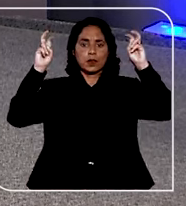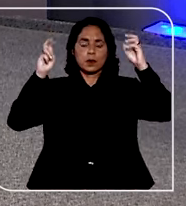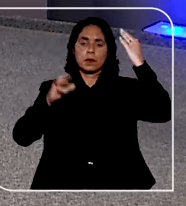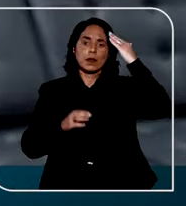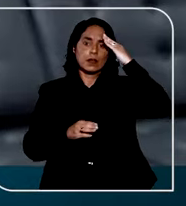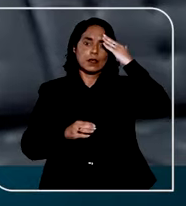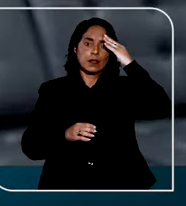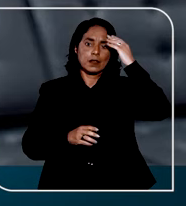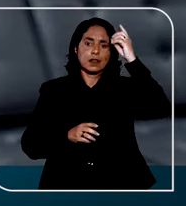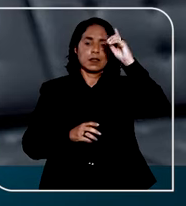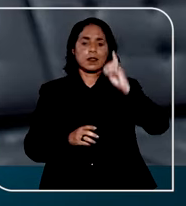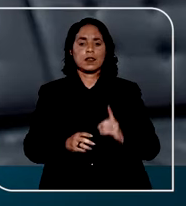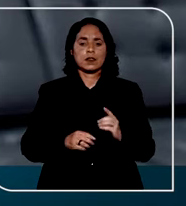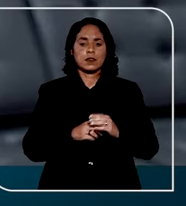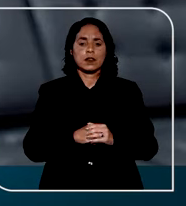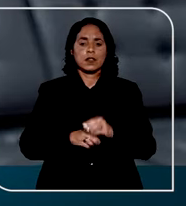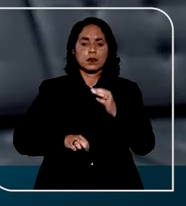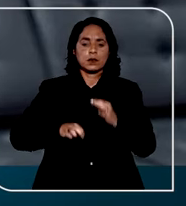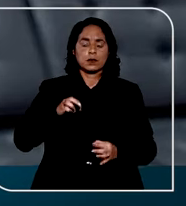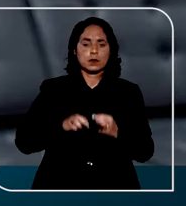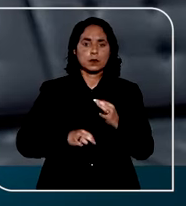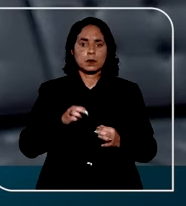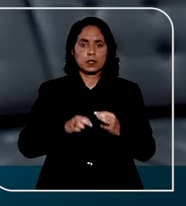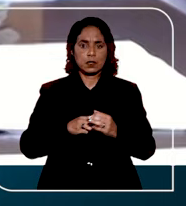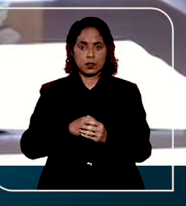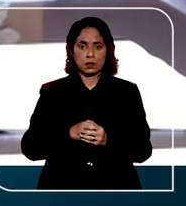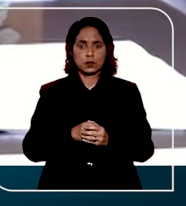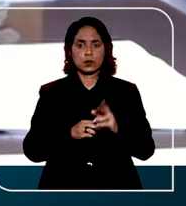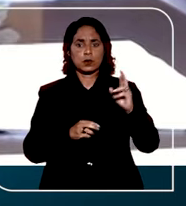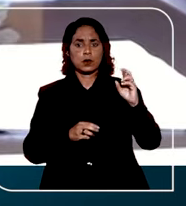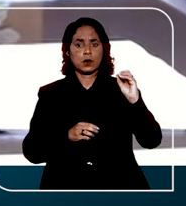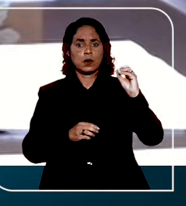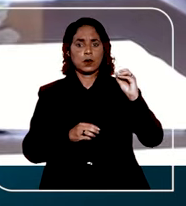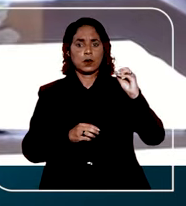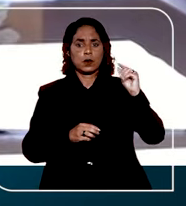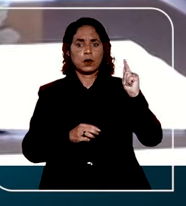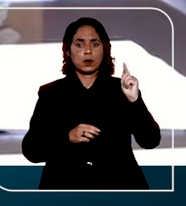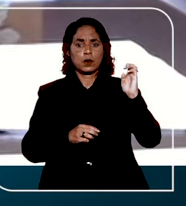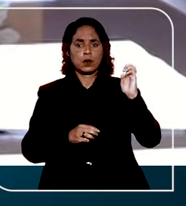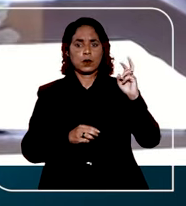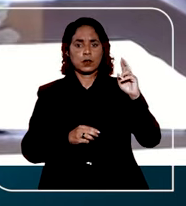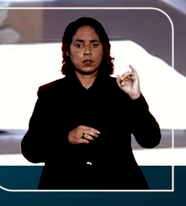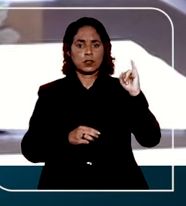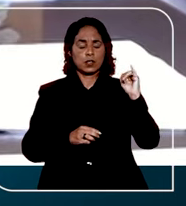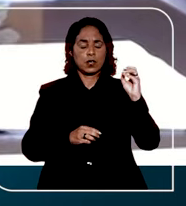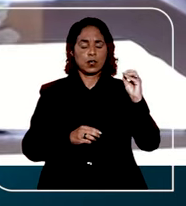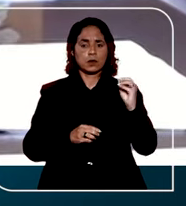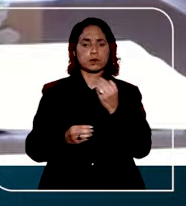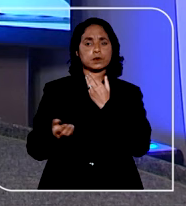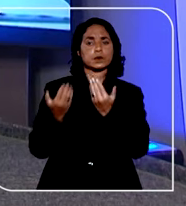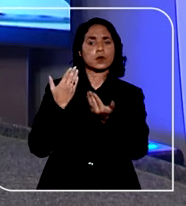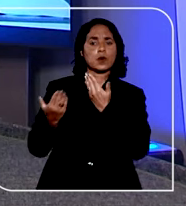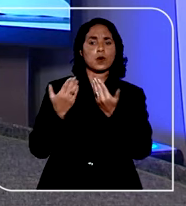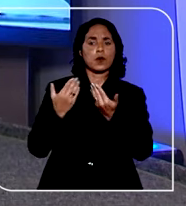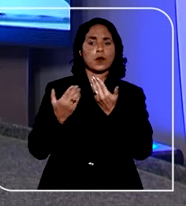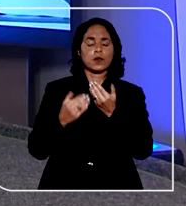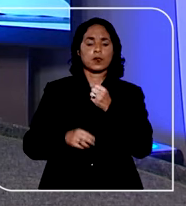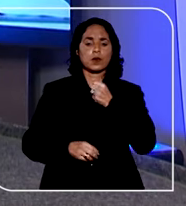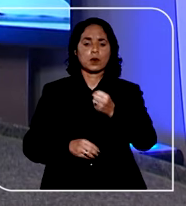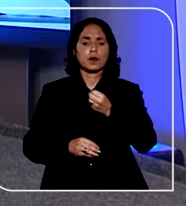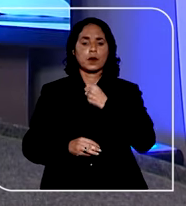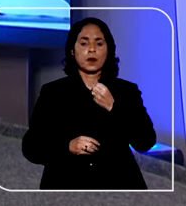direito os ministros do asj Rogério sket Cruz e Moura Ribeiro conversaram com o apresentador Ricardo